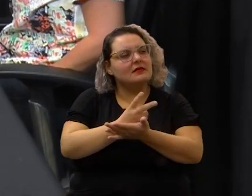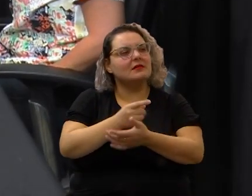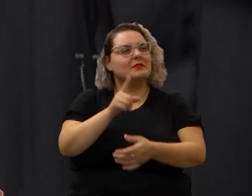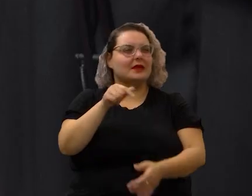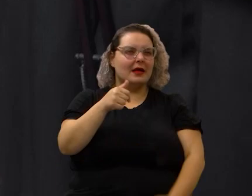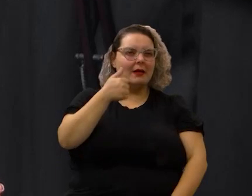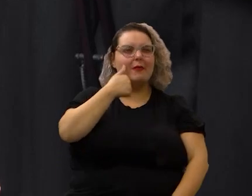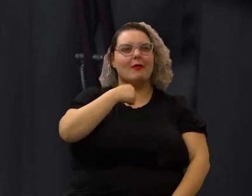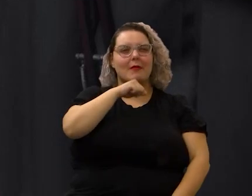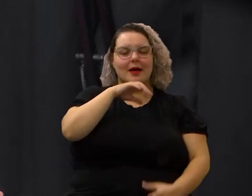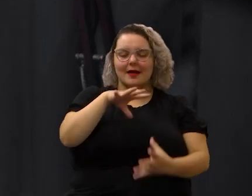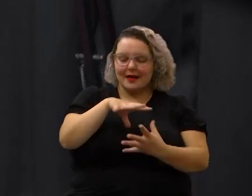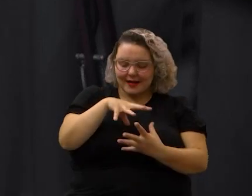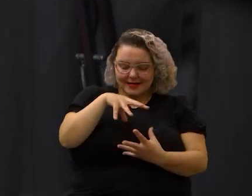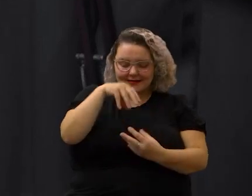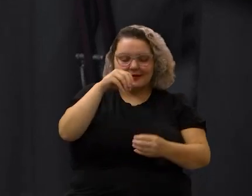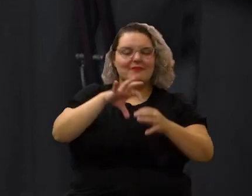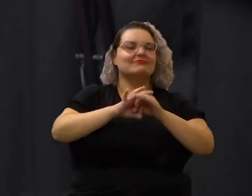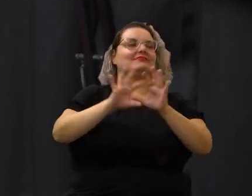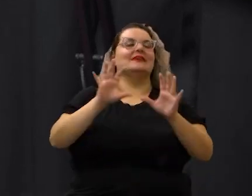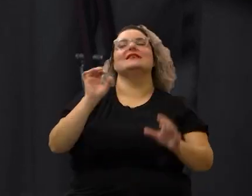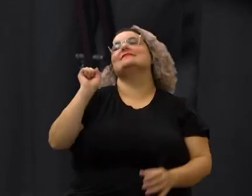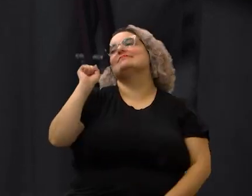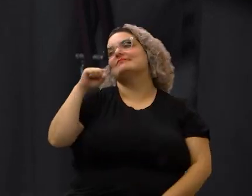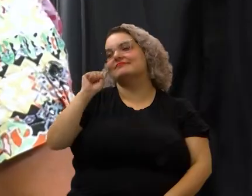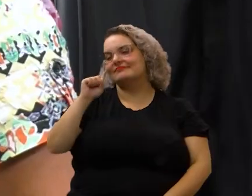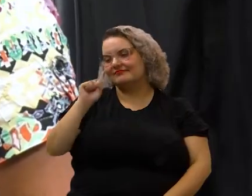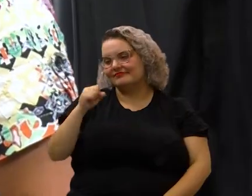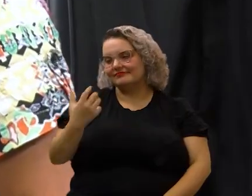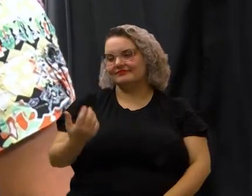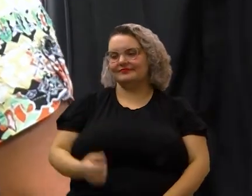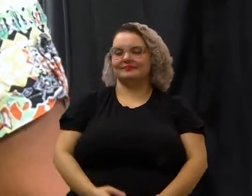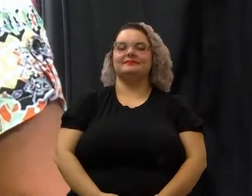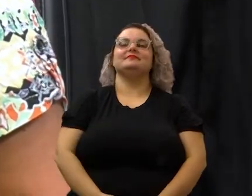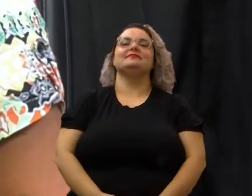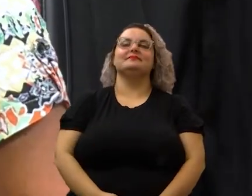como sua mãe disse, esse espírito livre? Eu fui.